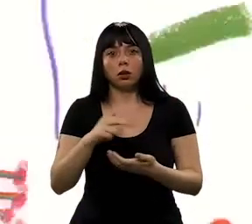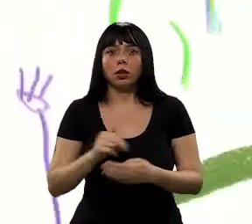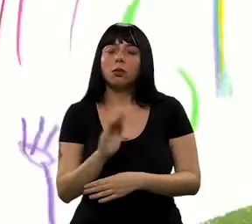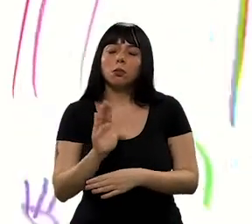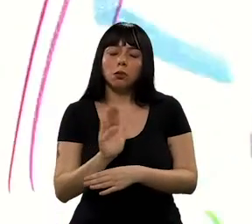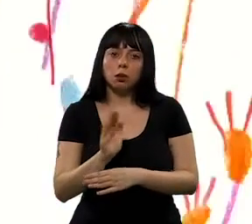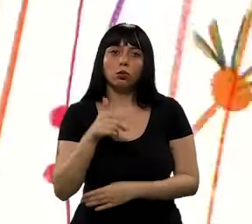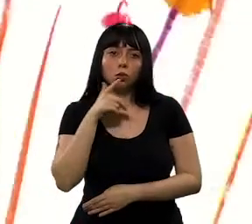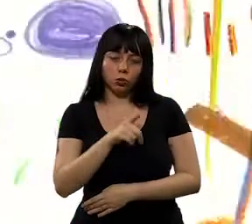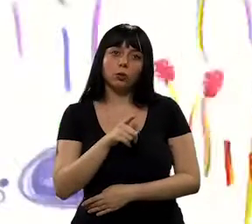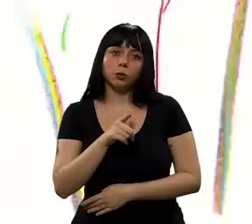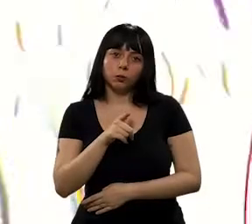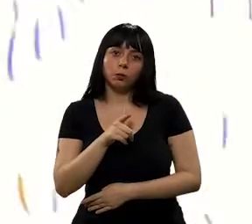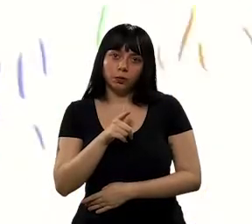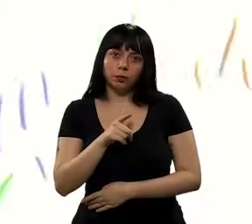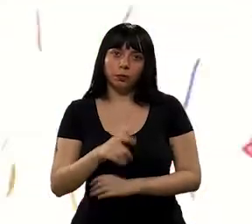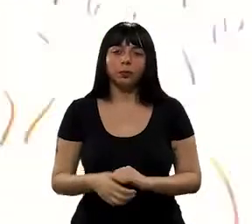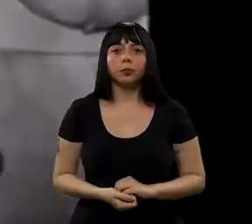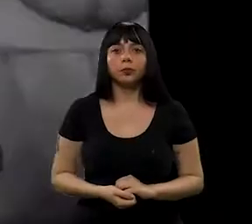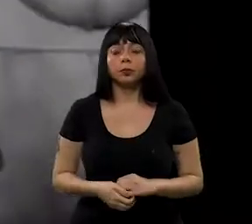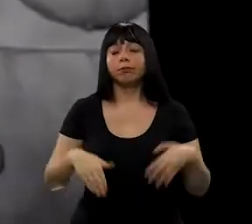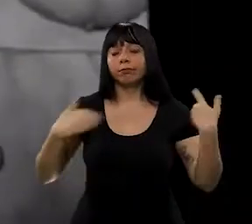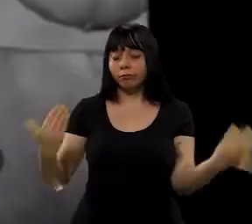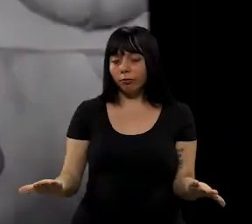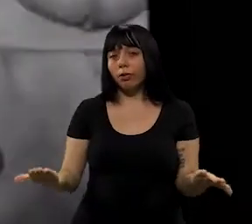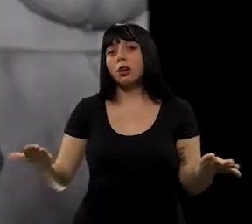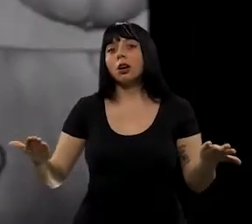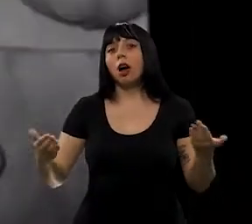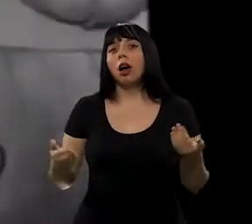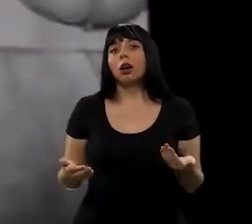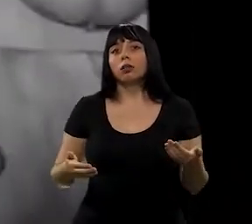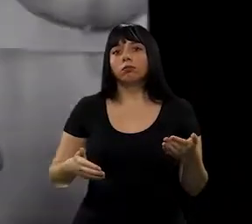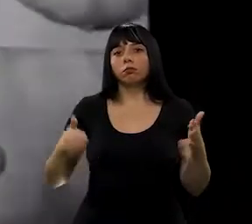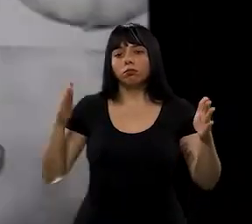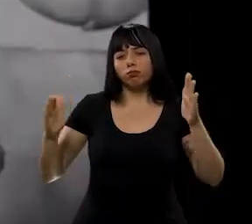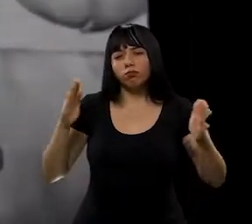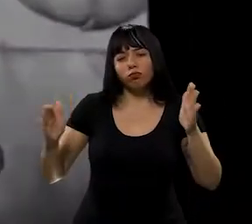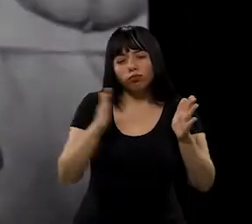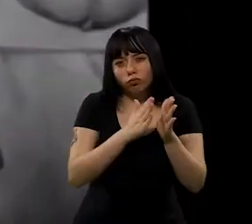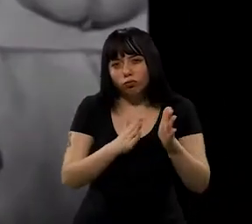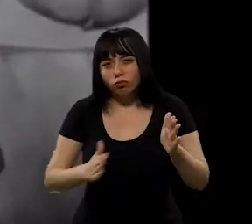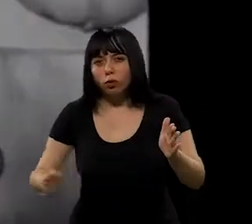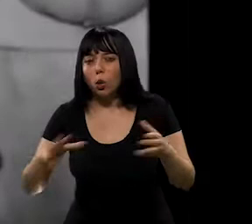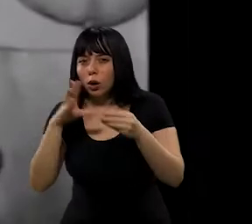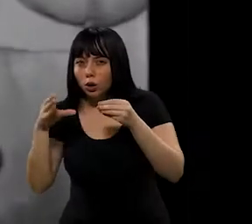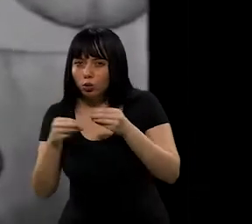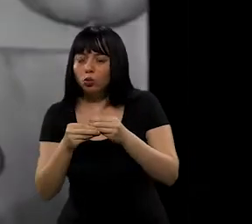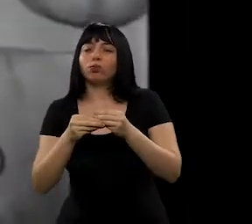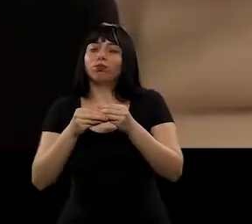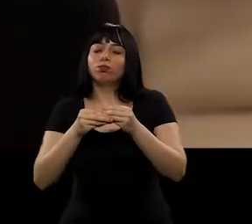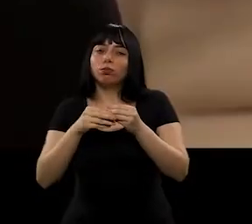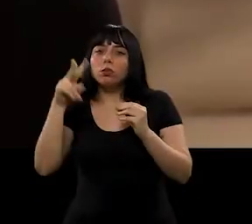alcançou, sobretudo nos últimos anos. Bem, pessoal, esse foi um panorama bem resumido dessa riquíssima história da animação no